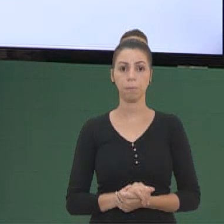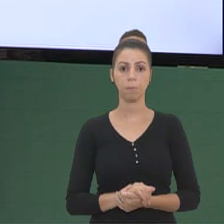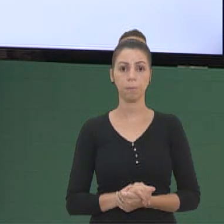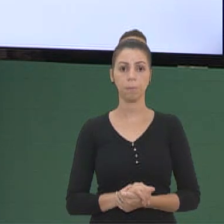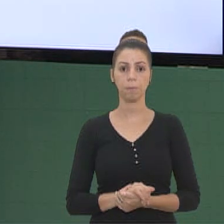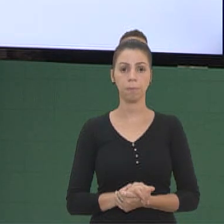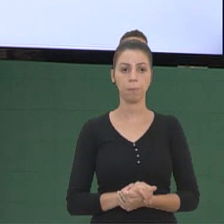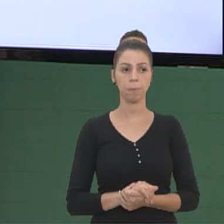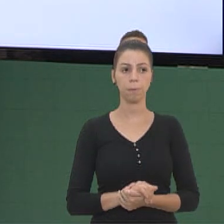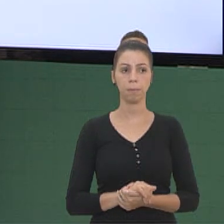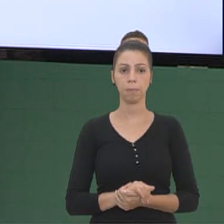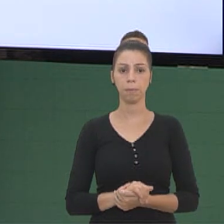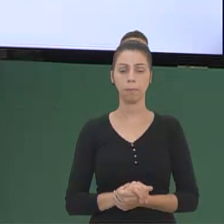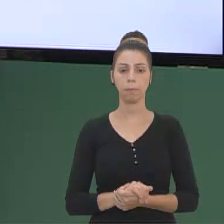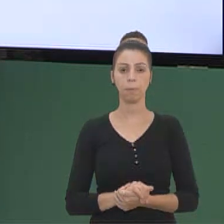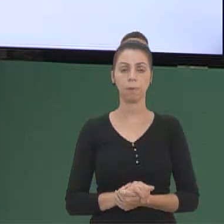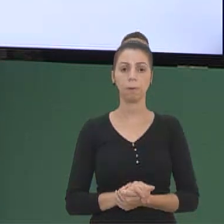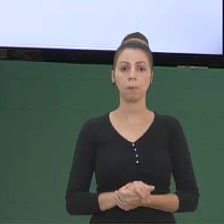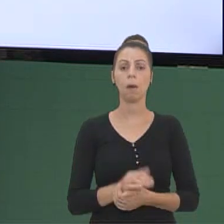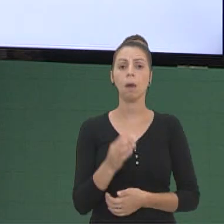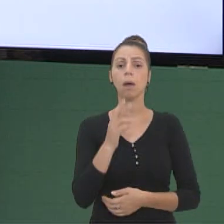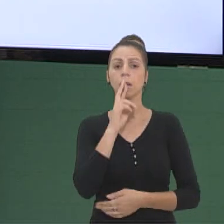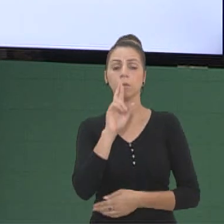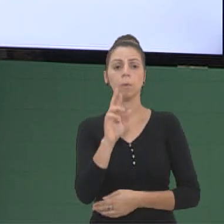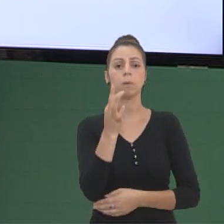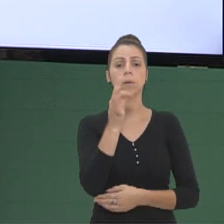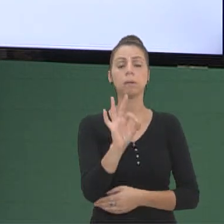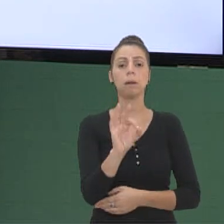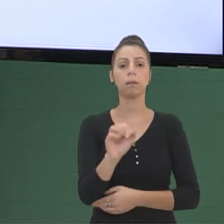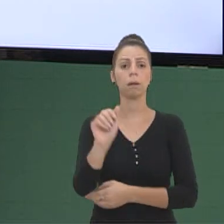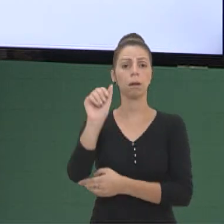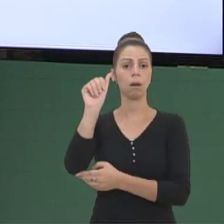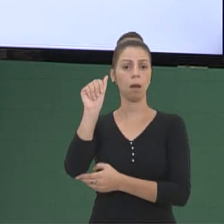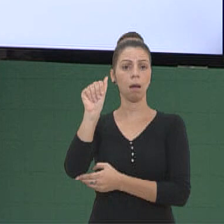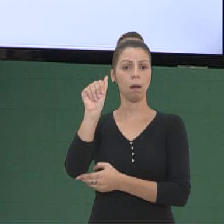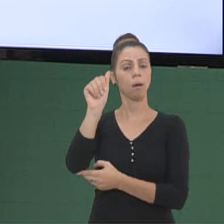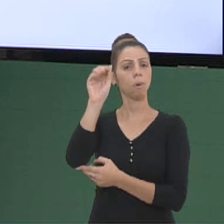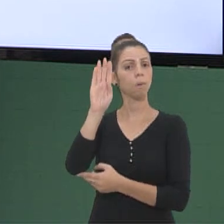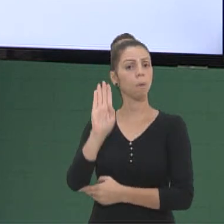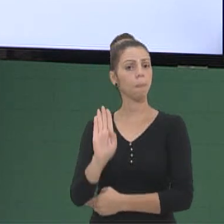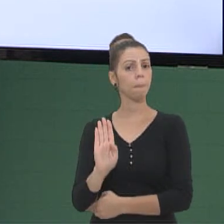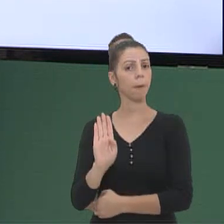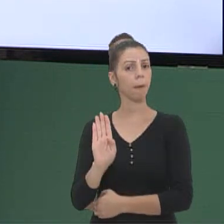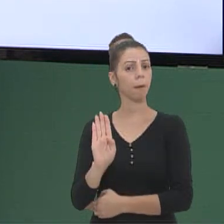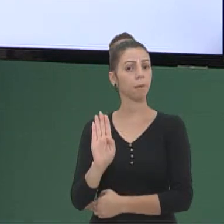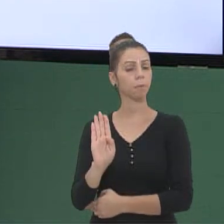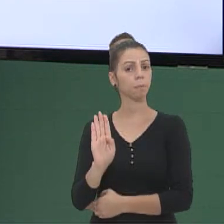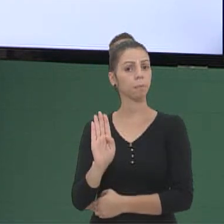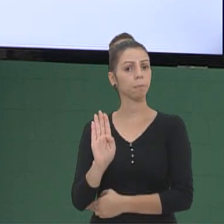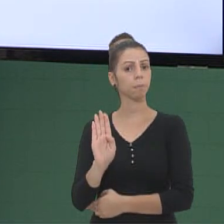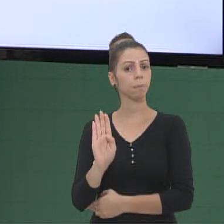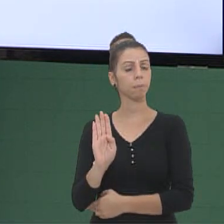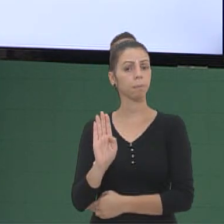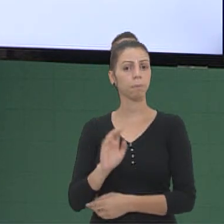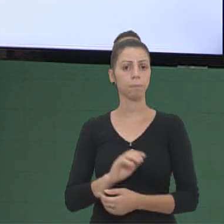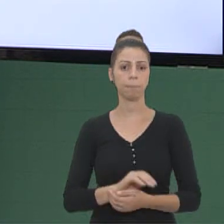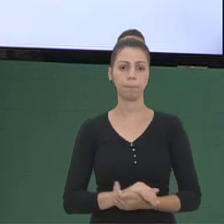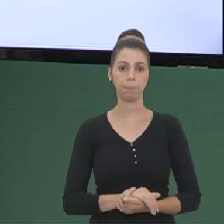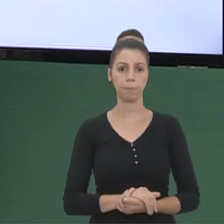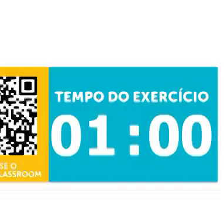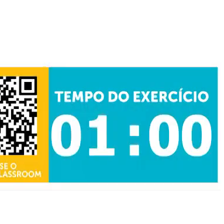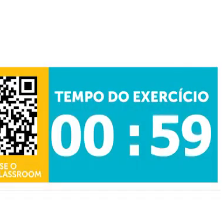el viaje ou no fumeis durante el viaje. Qual a resposta correta?